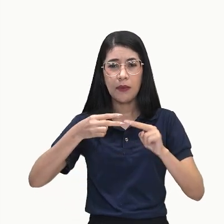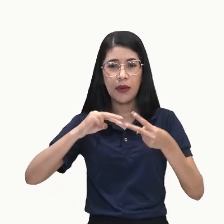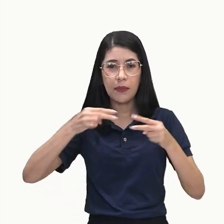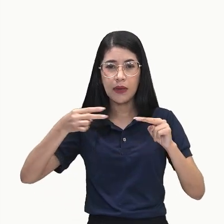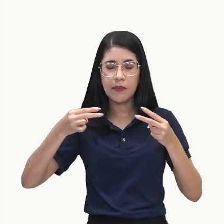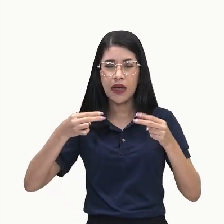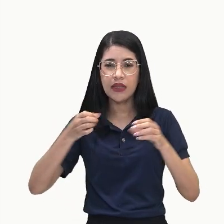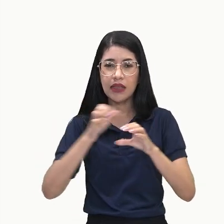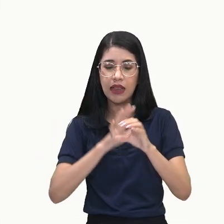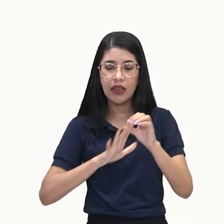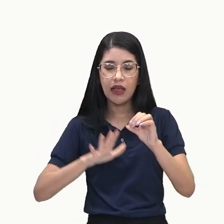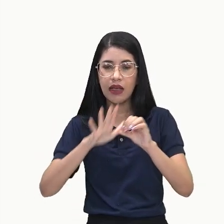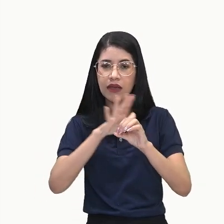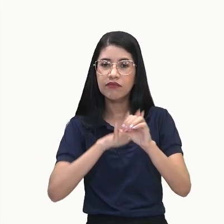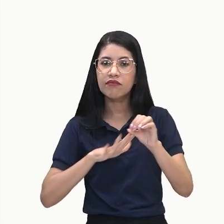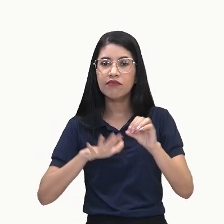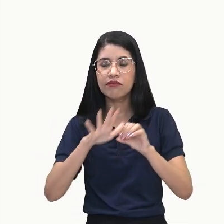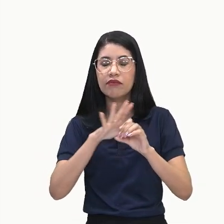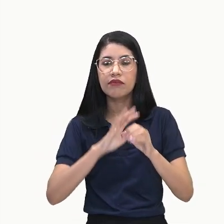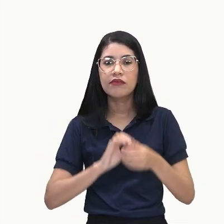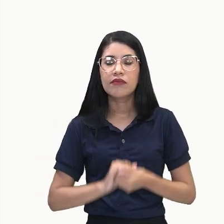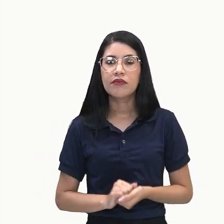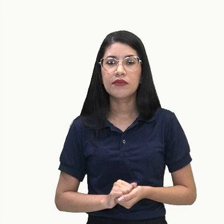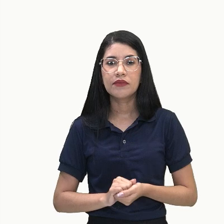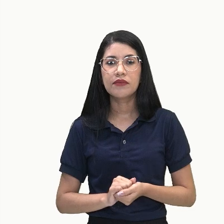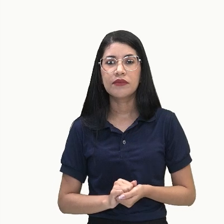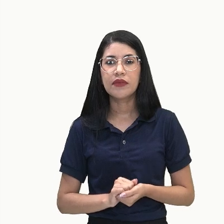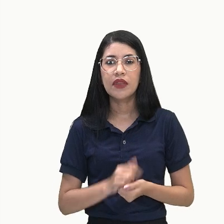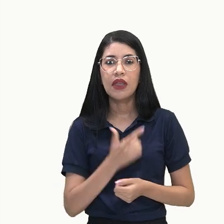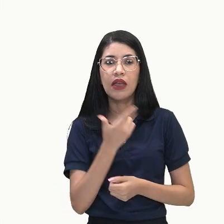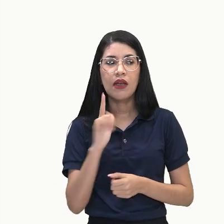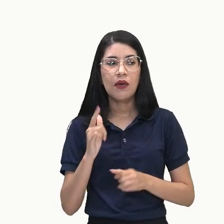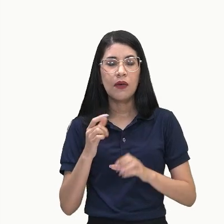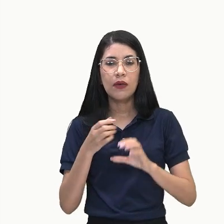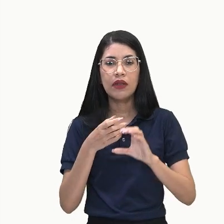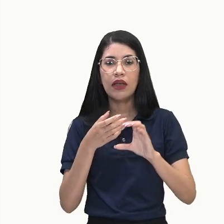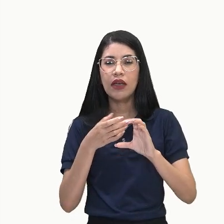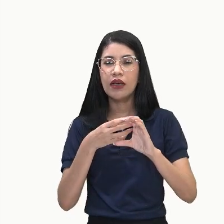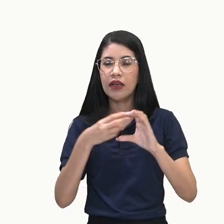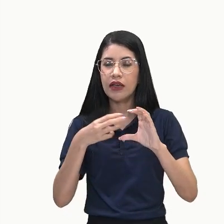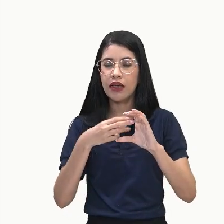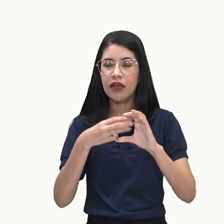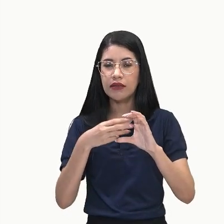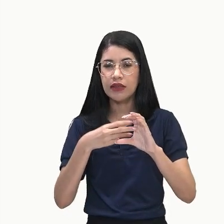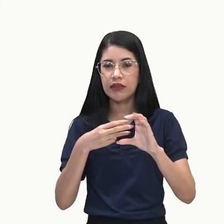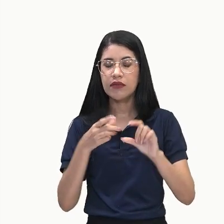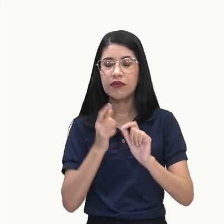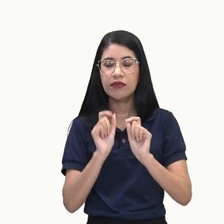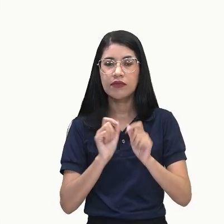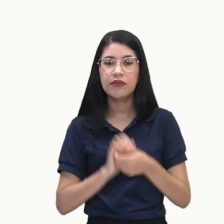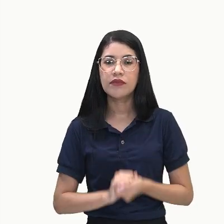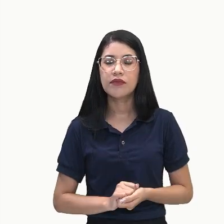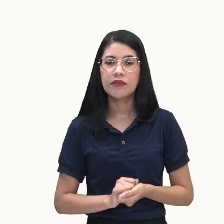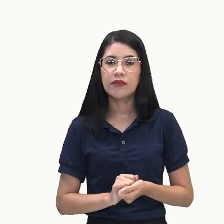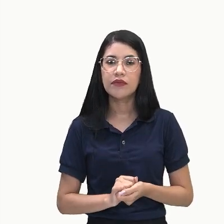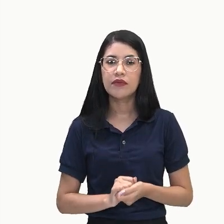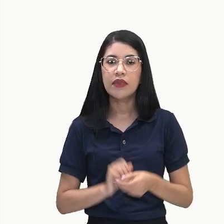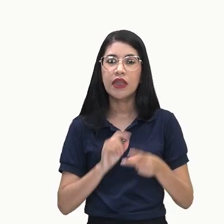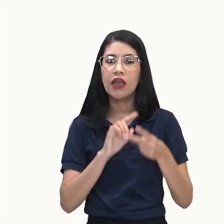lá disperso no citoplasma. Uma outra característica das células é aquelas que